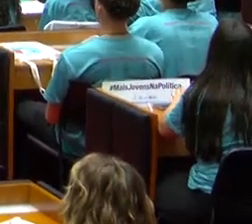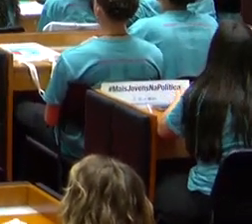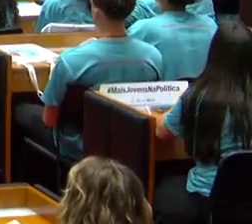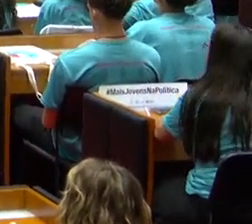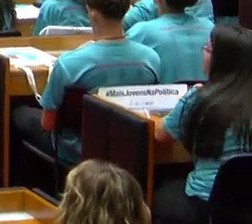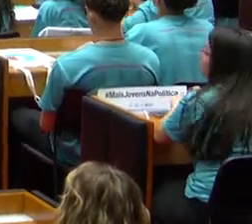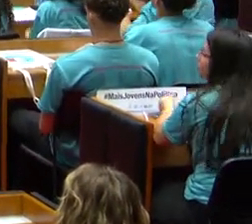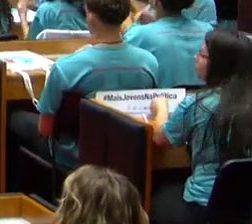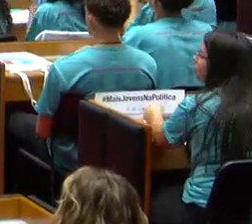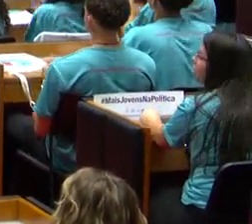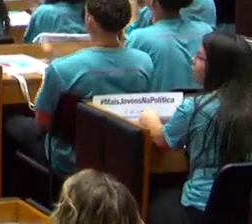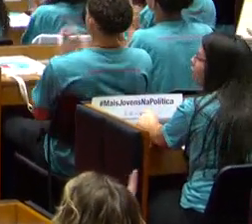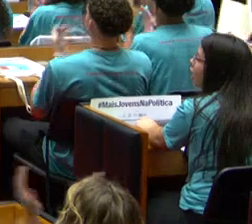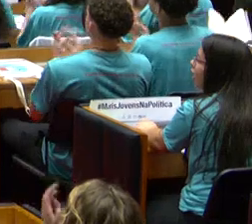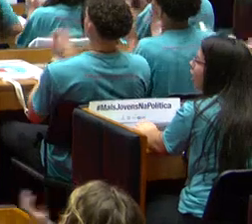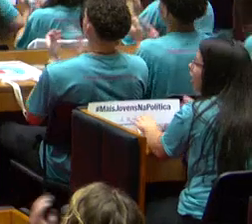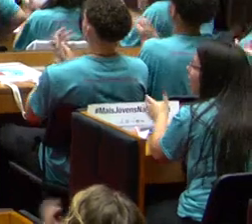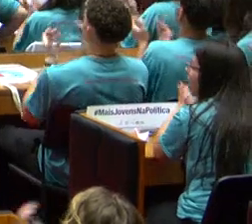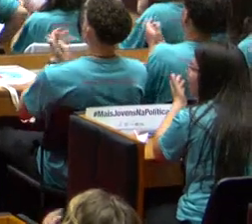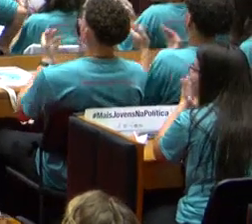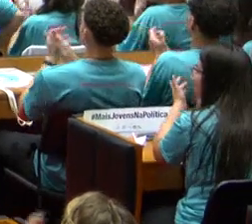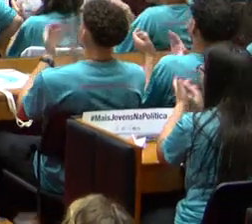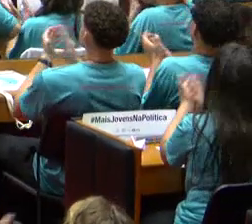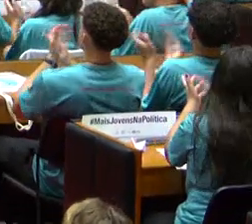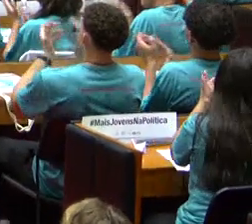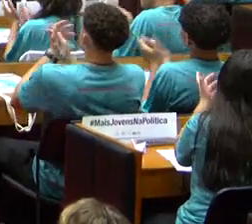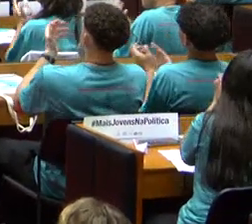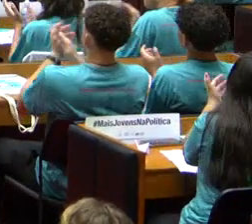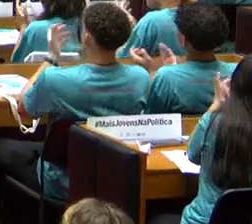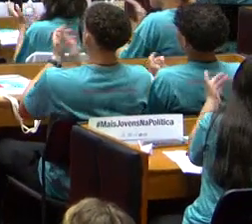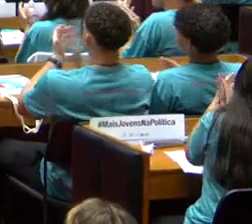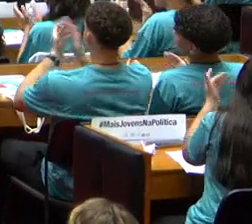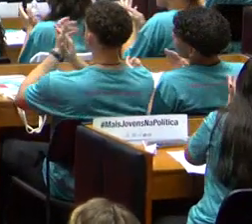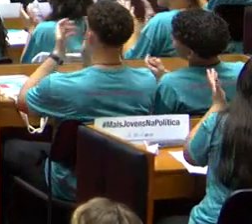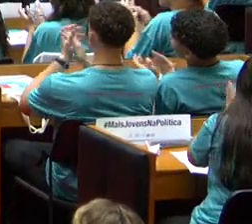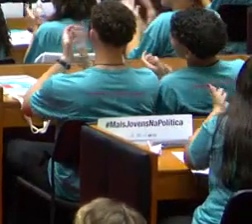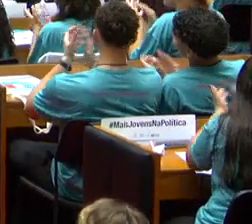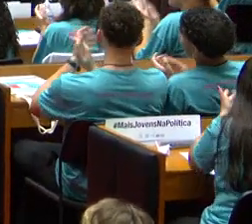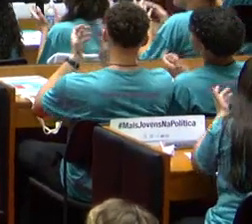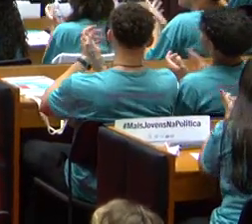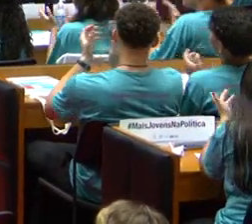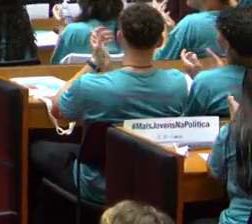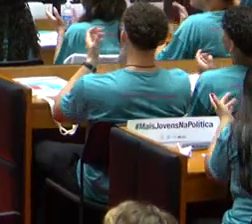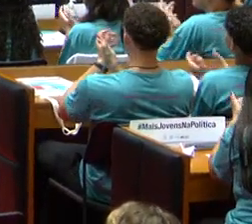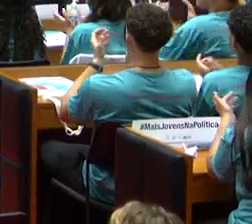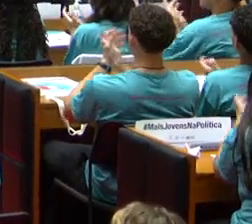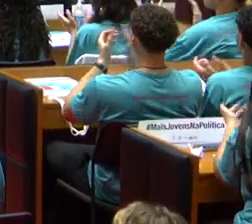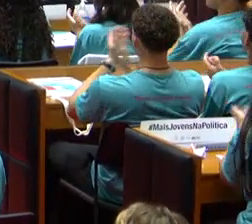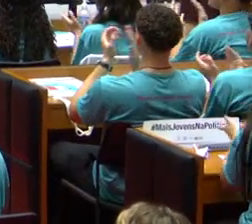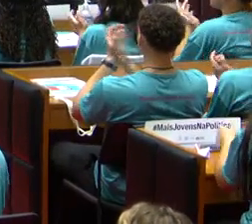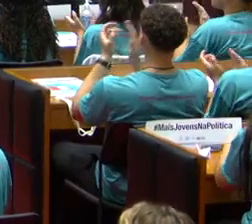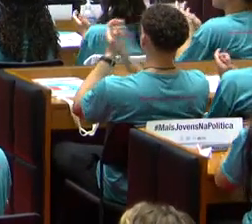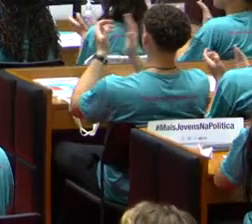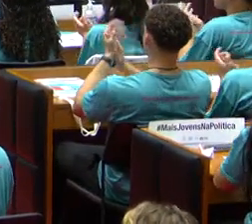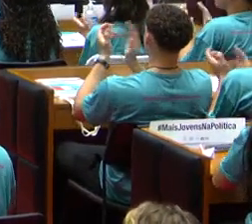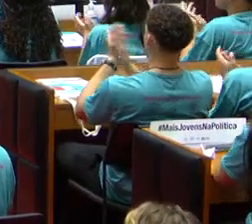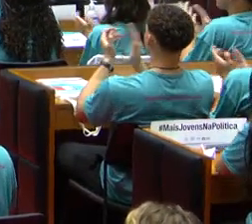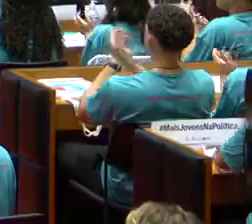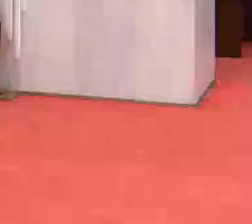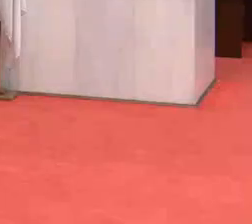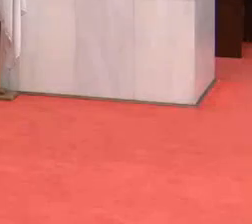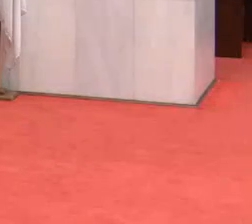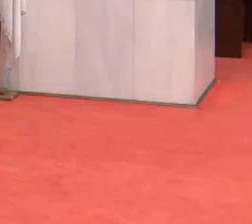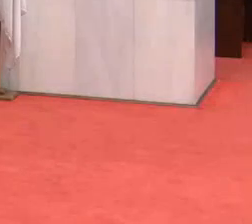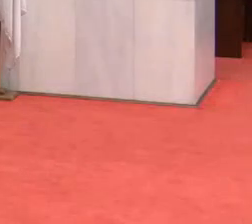de 18 propostas que foram retiradas durante as etapas municipais e estadual a etapa Estadual que termina hoje aqui na